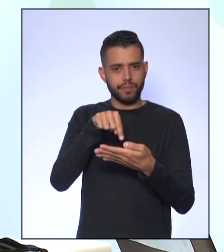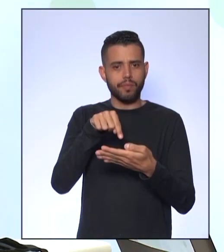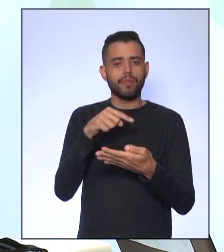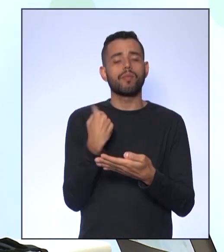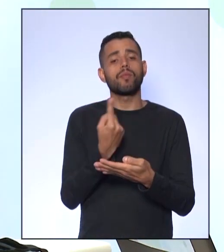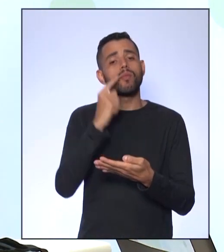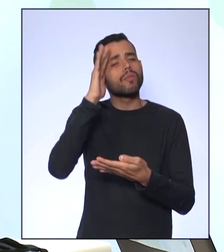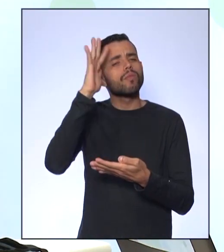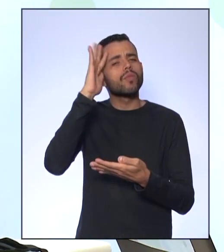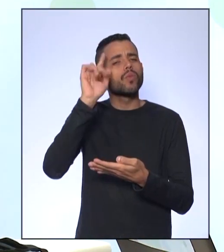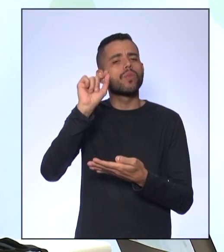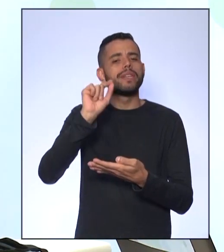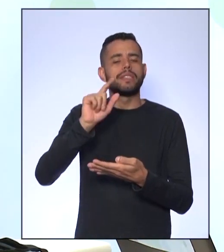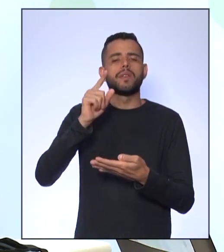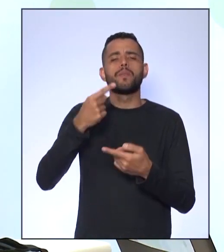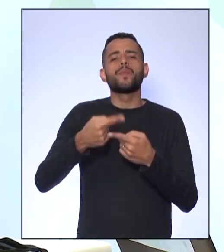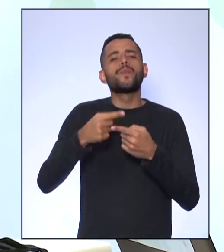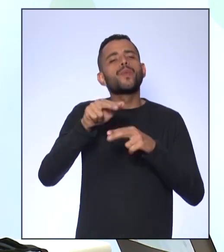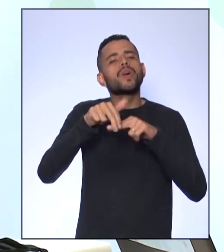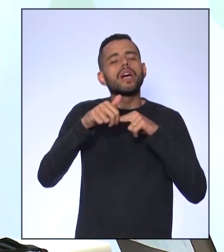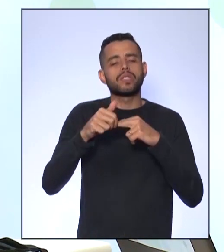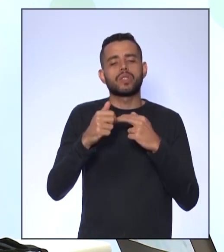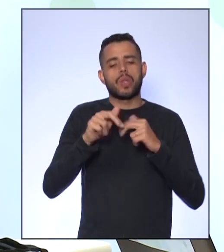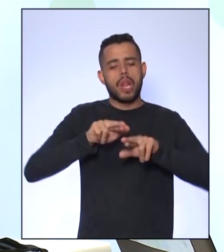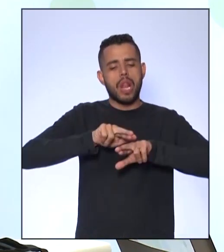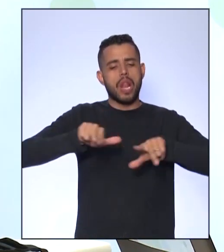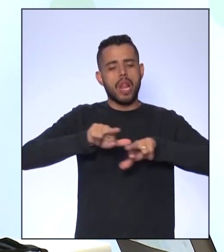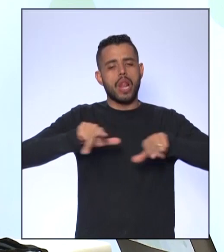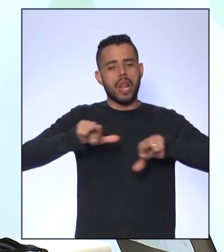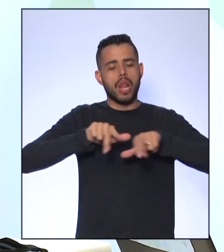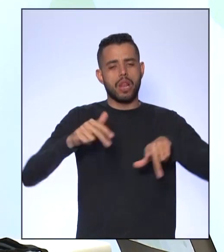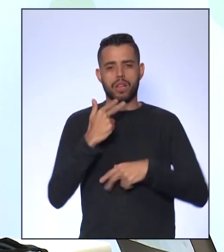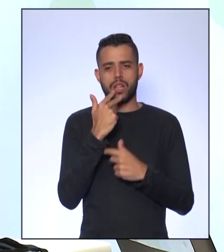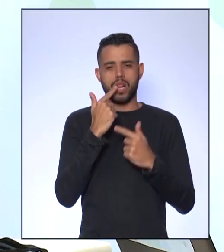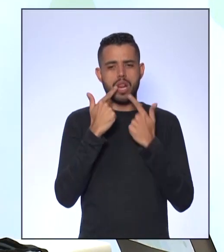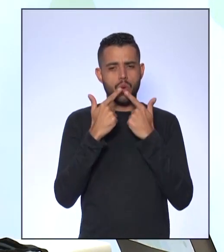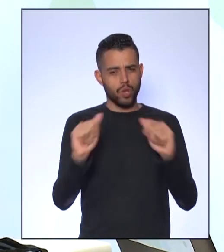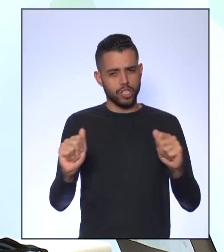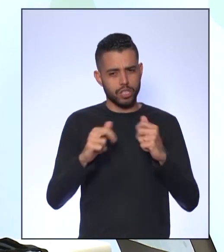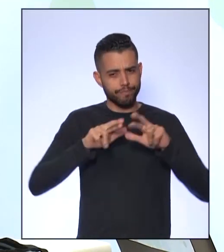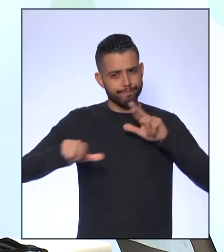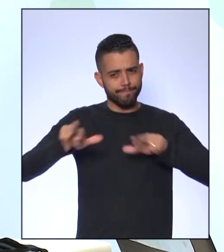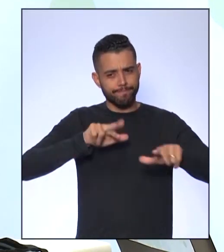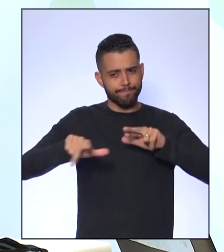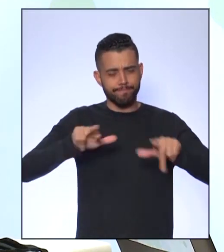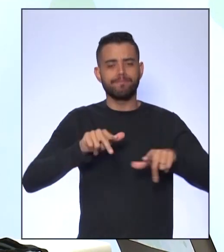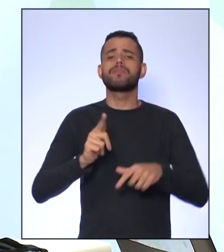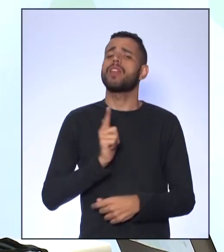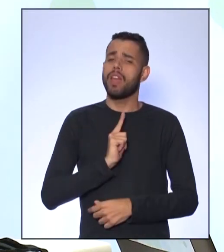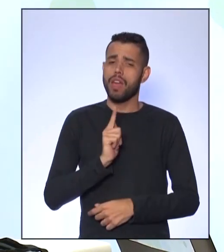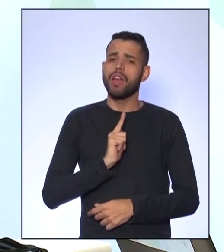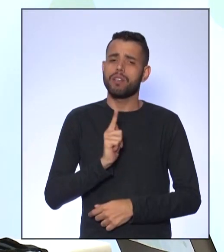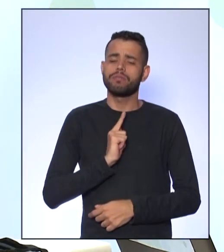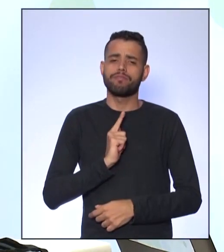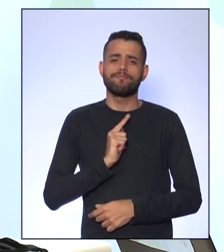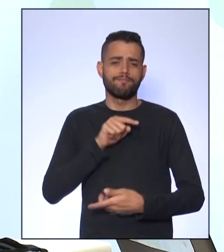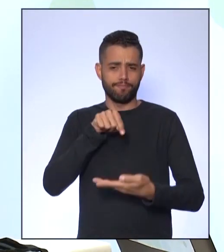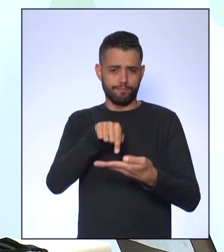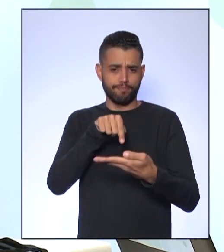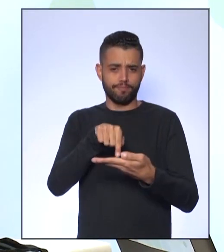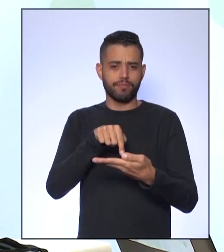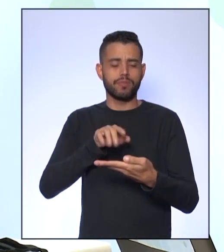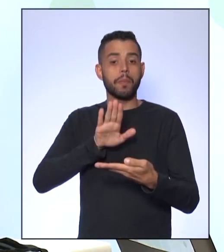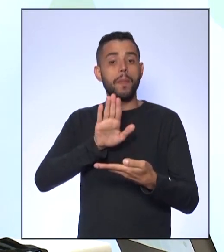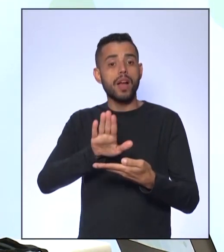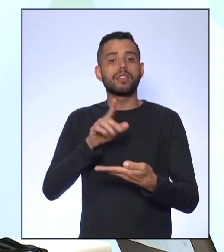refletir sobre essa questão da variação linguística. Isso existe, isso está muito presente, né, só que nós temos que ter uma preocupação